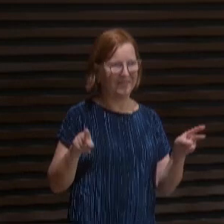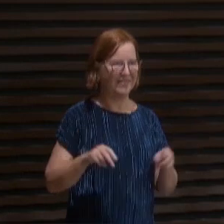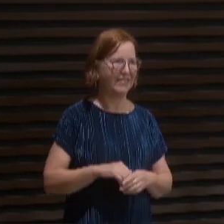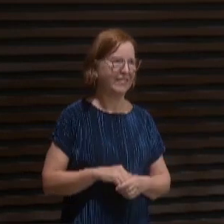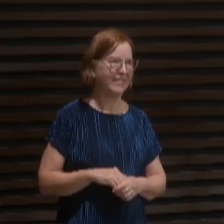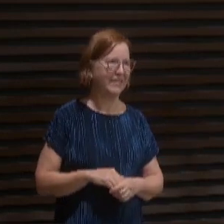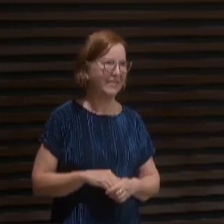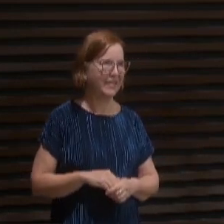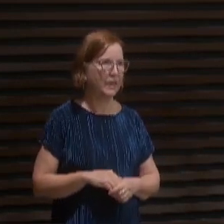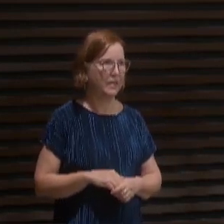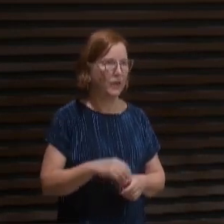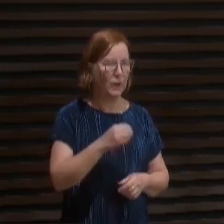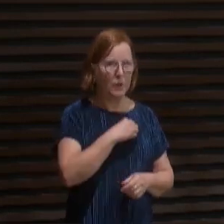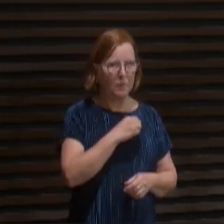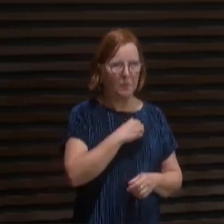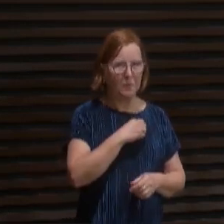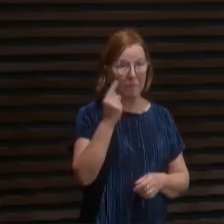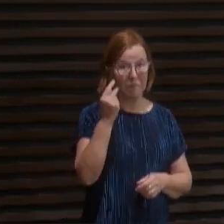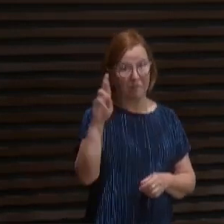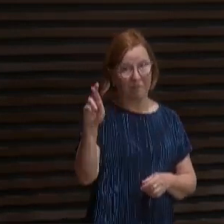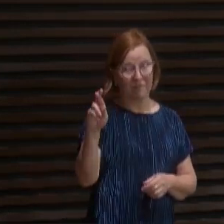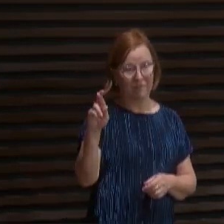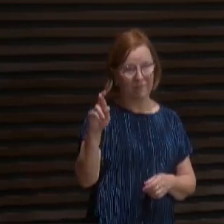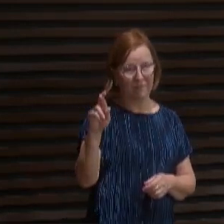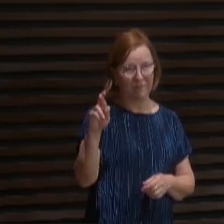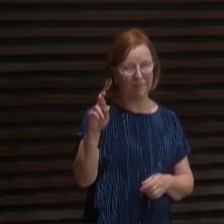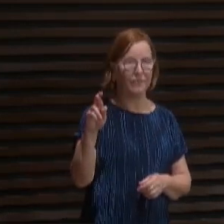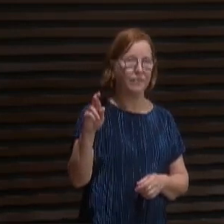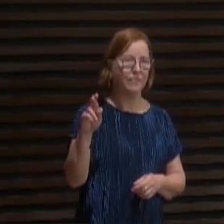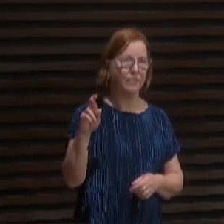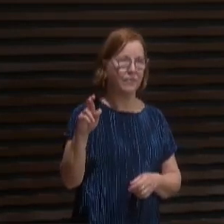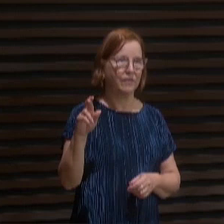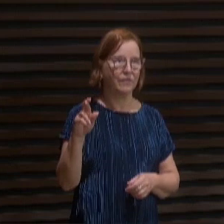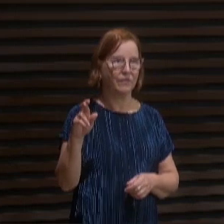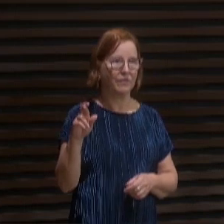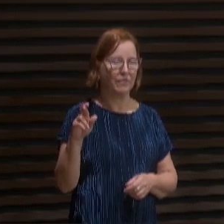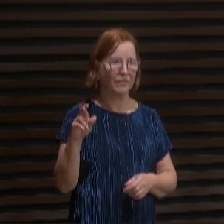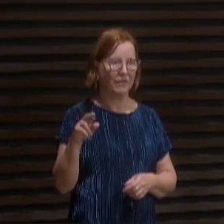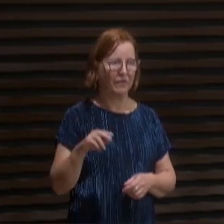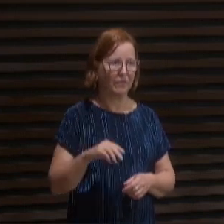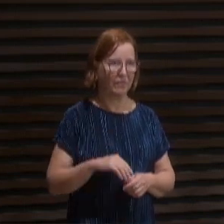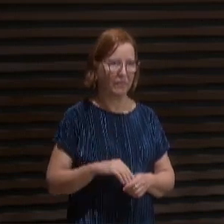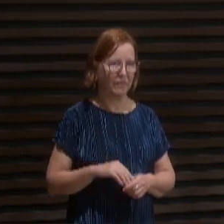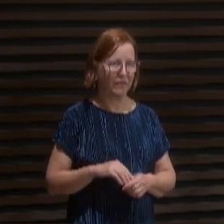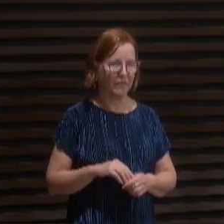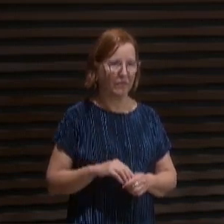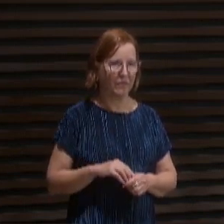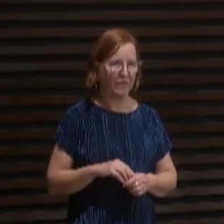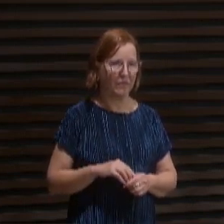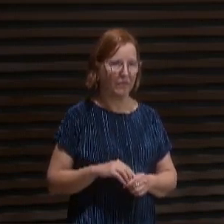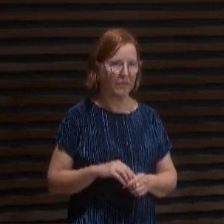Os pecados mais mortais, eles não saltam sobre nós, eles